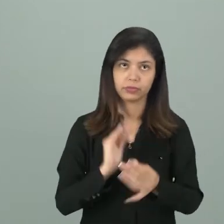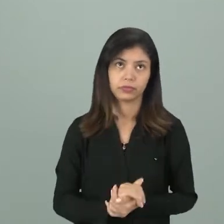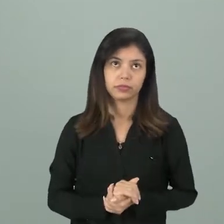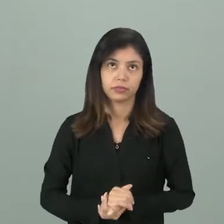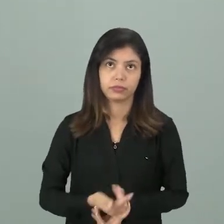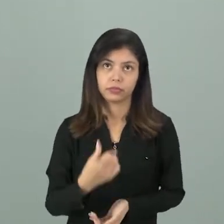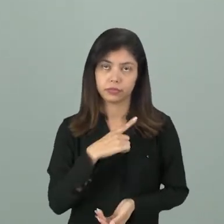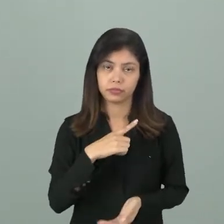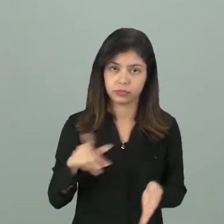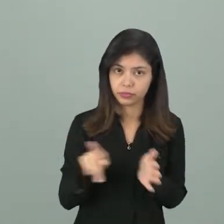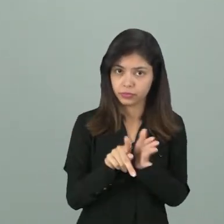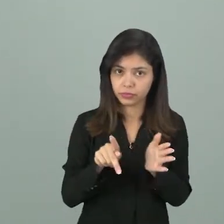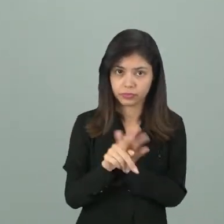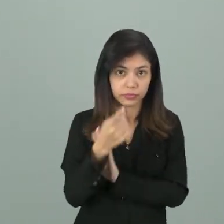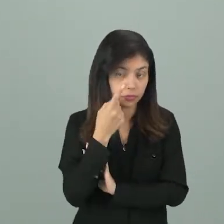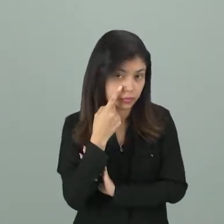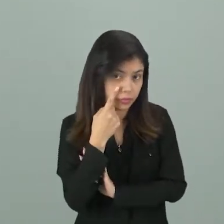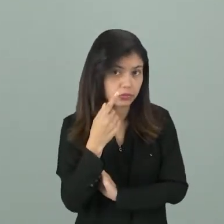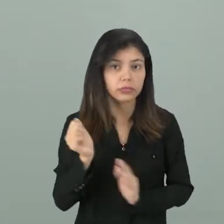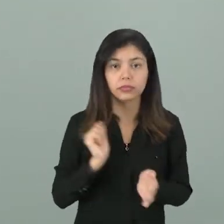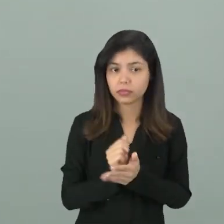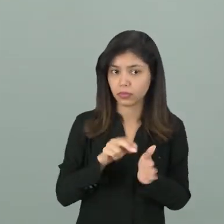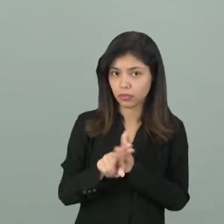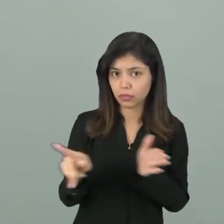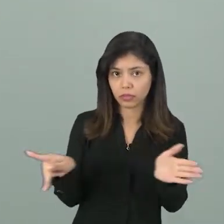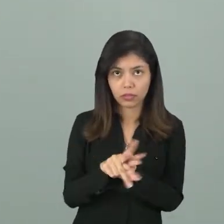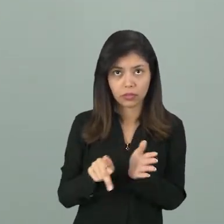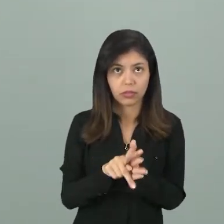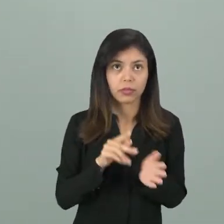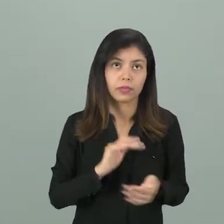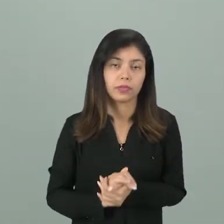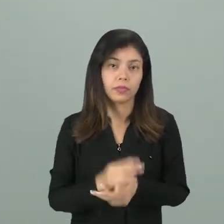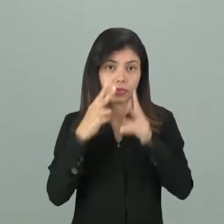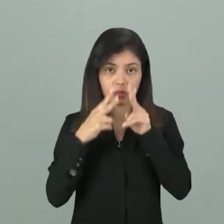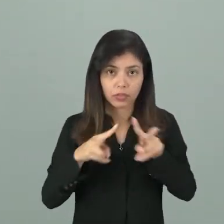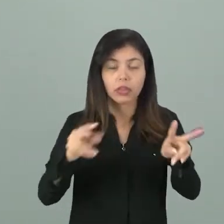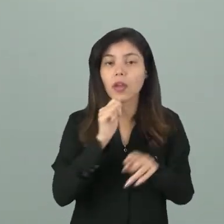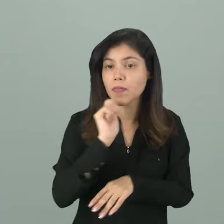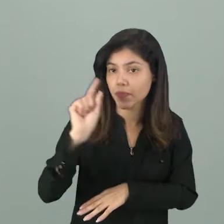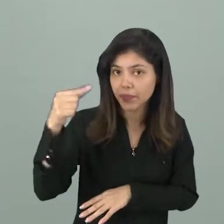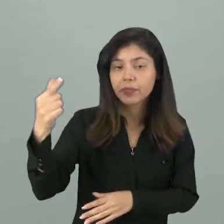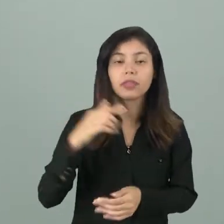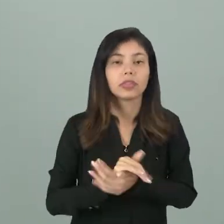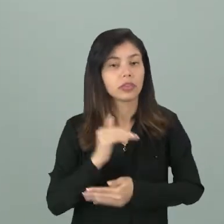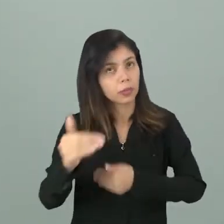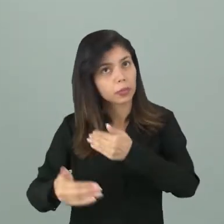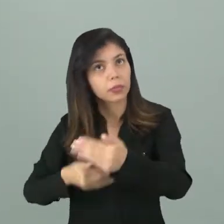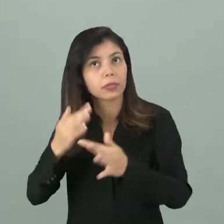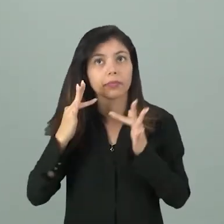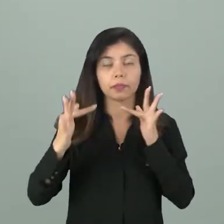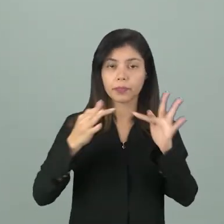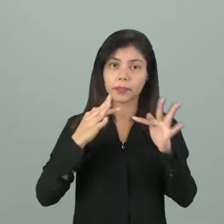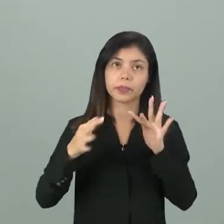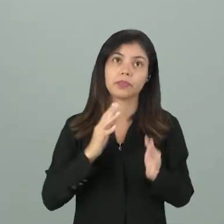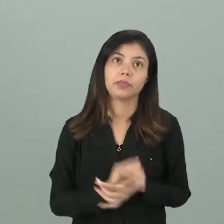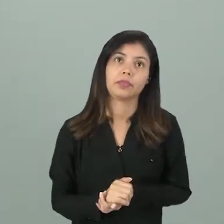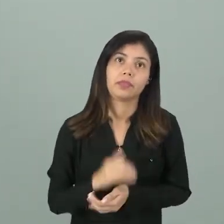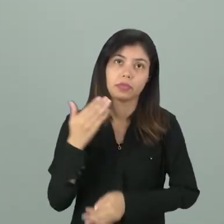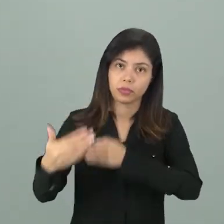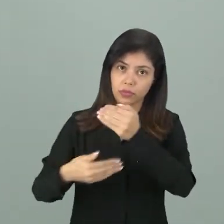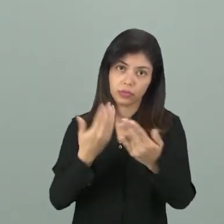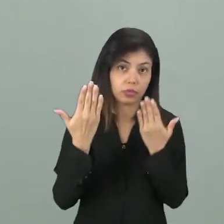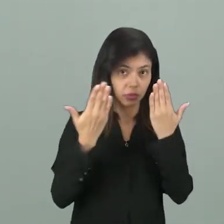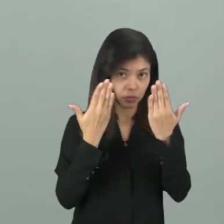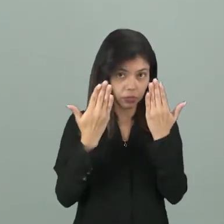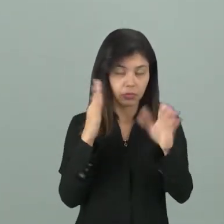aqui tem uma forma de enxergar, tem uma biologia própria. Então a visão, além de ser um processo físico, é um